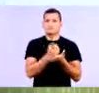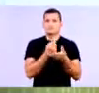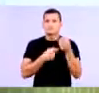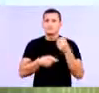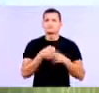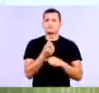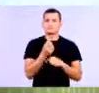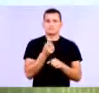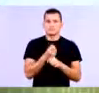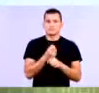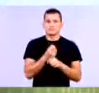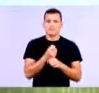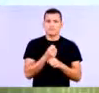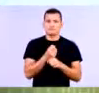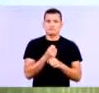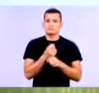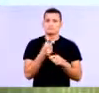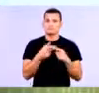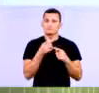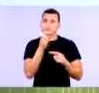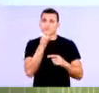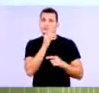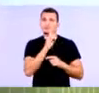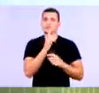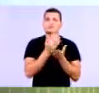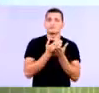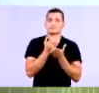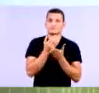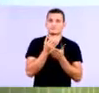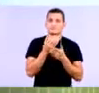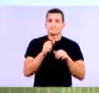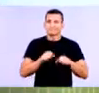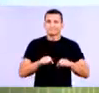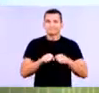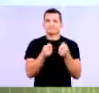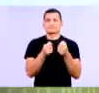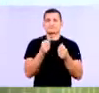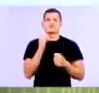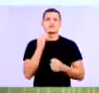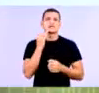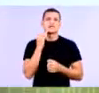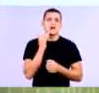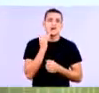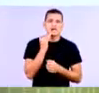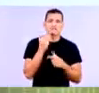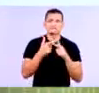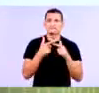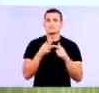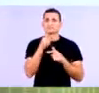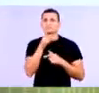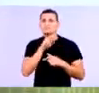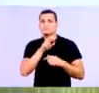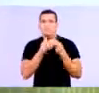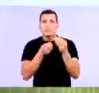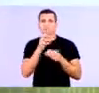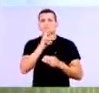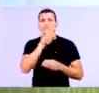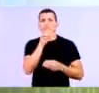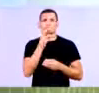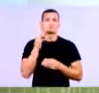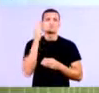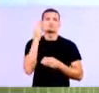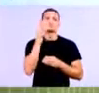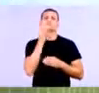administração. Porque senão ele já vai começar quebrado, né? Deficiente. Por quê? Como é que você vai tomar uma decisão se o